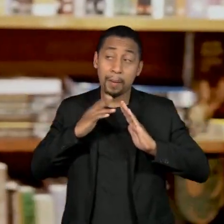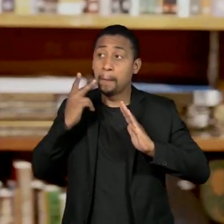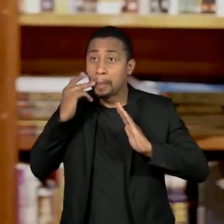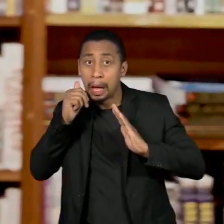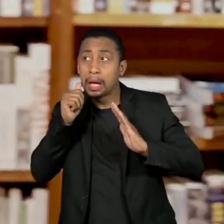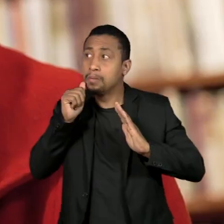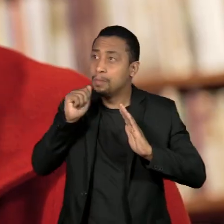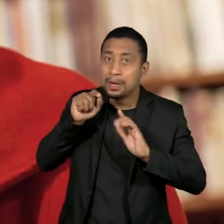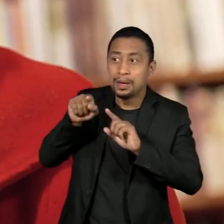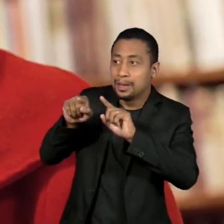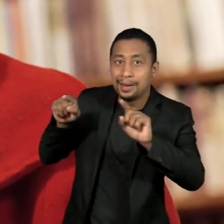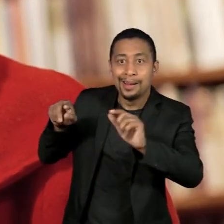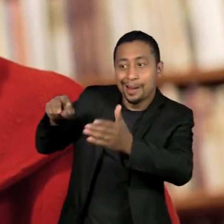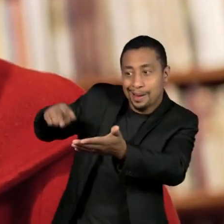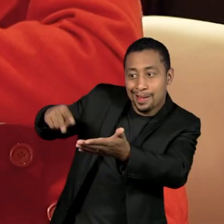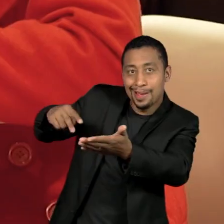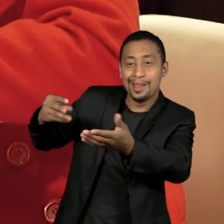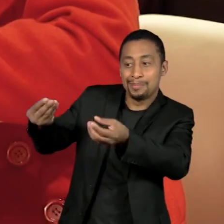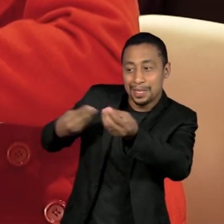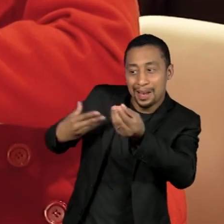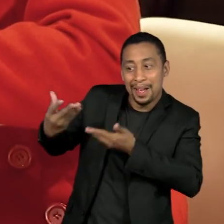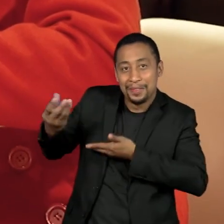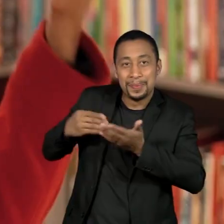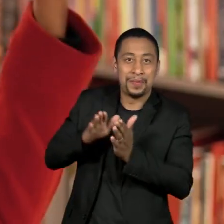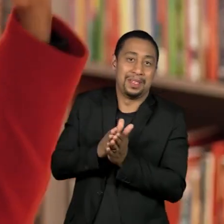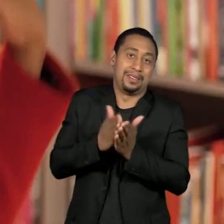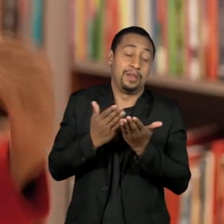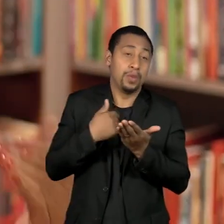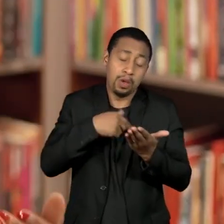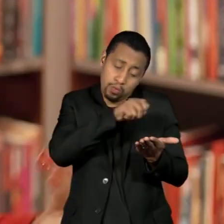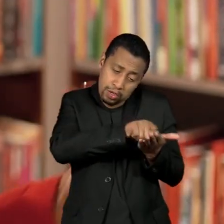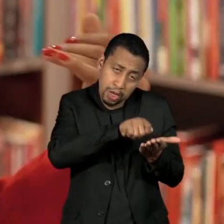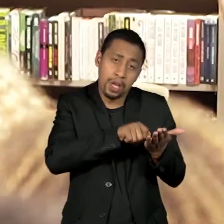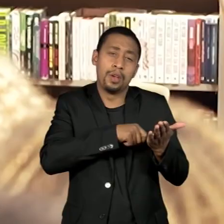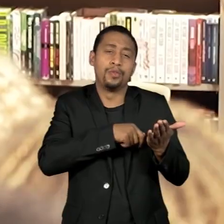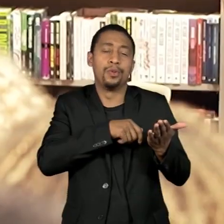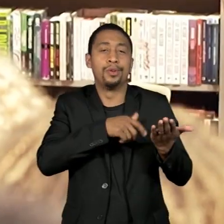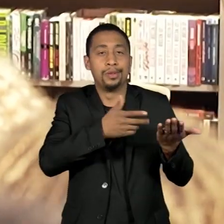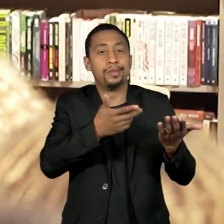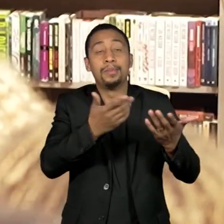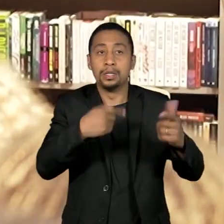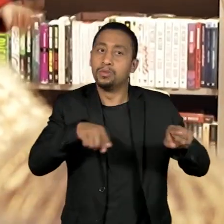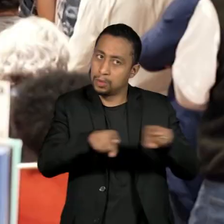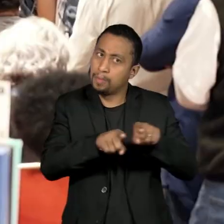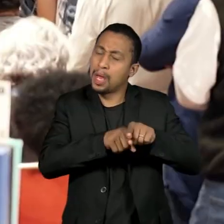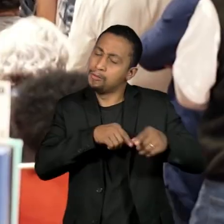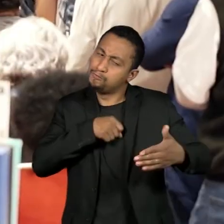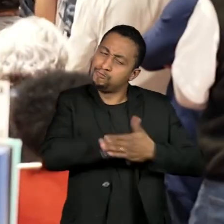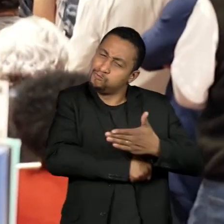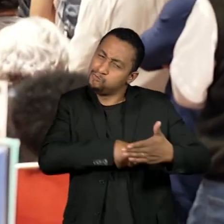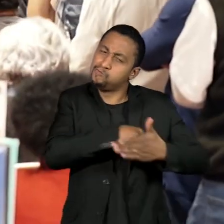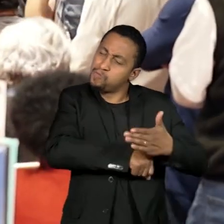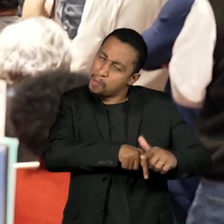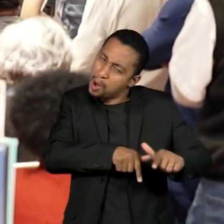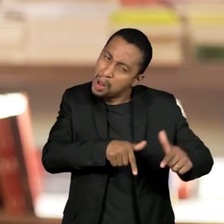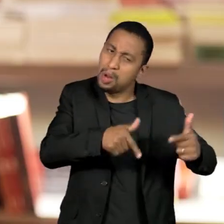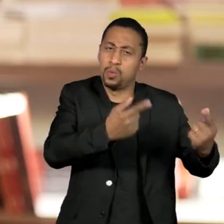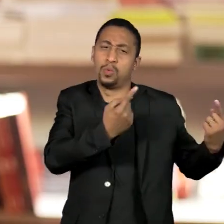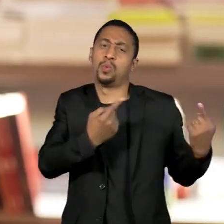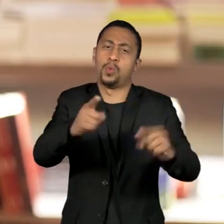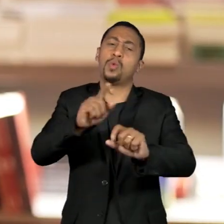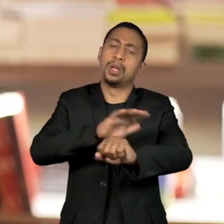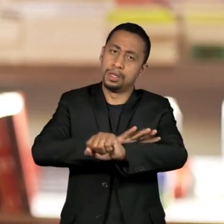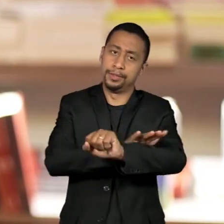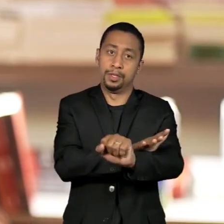permeado por livros. Além de professora, escritora, sou ativista da luta antirracista também. Com o advento